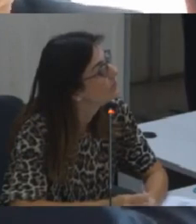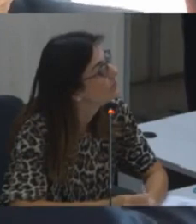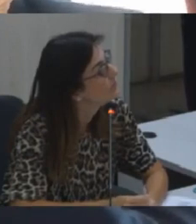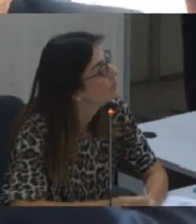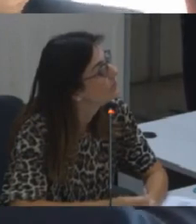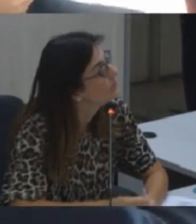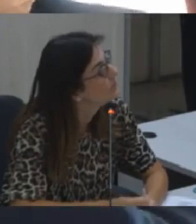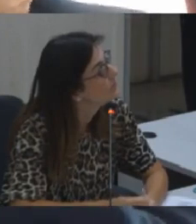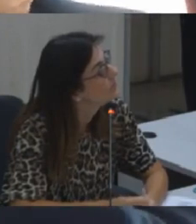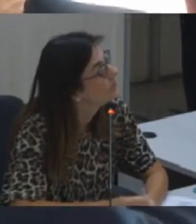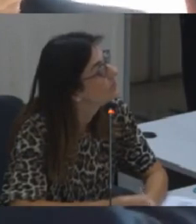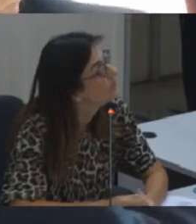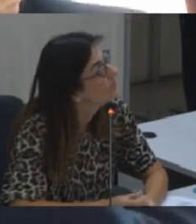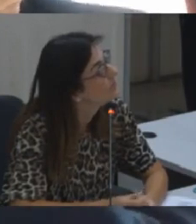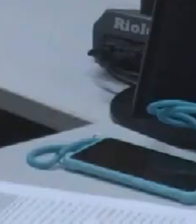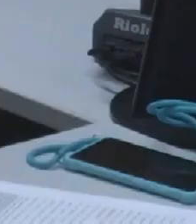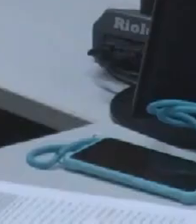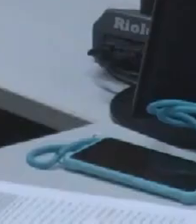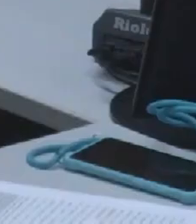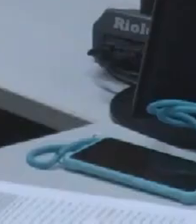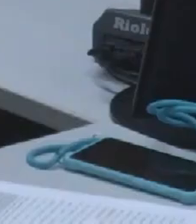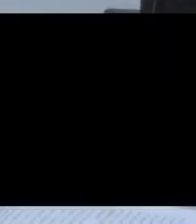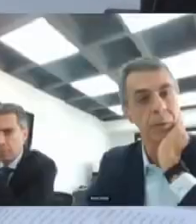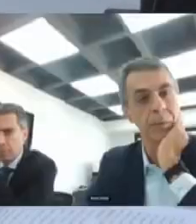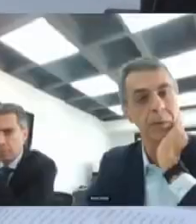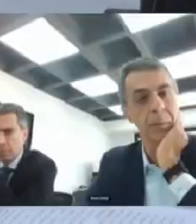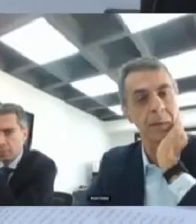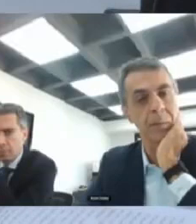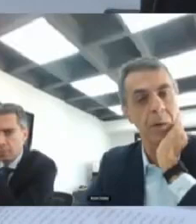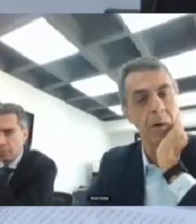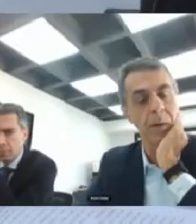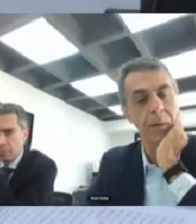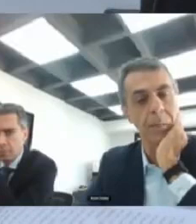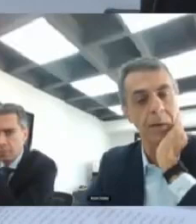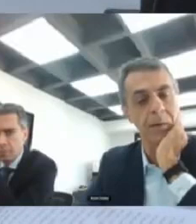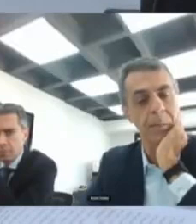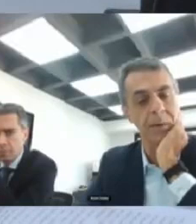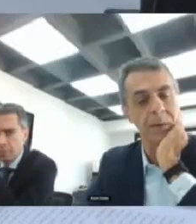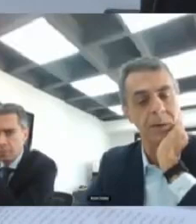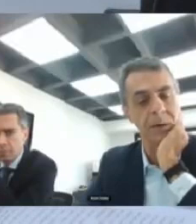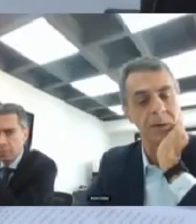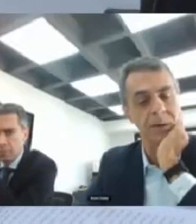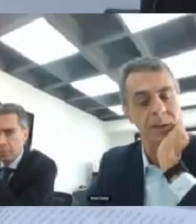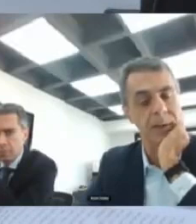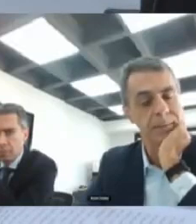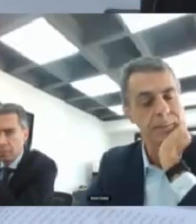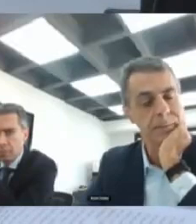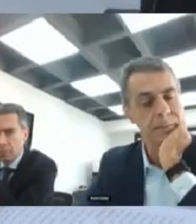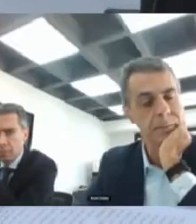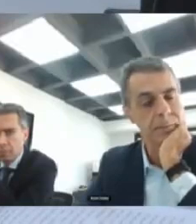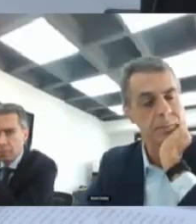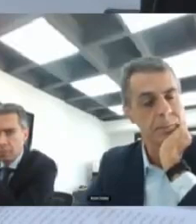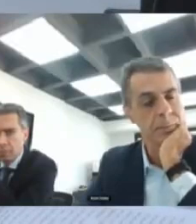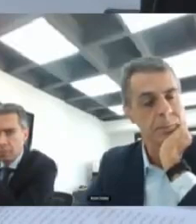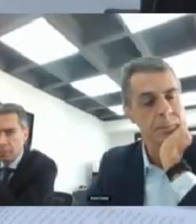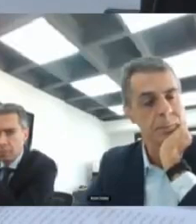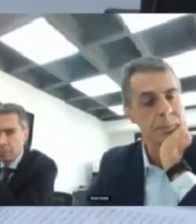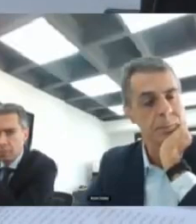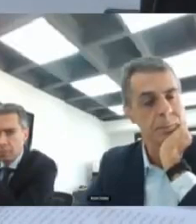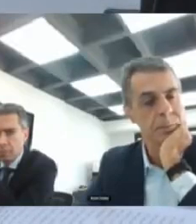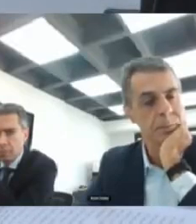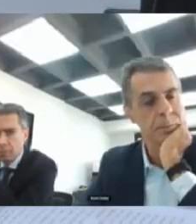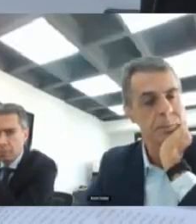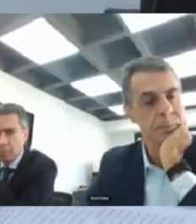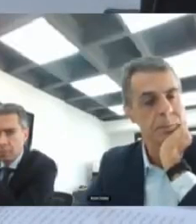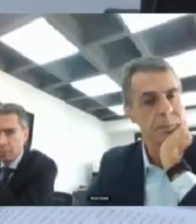é o de na CPI ou de ofício para a SUMOB? Só para a gente registrar. Foi,